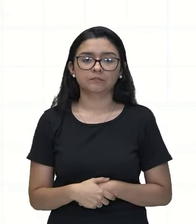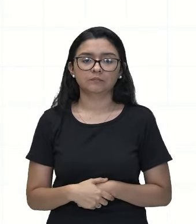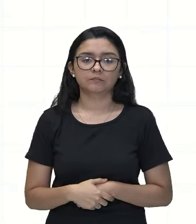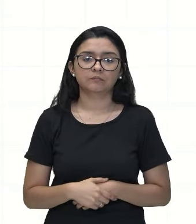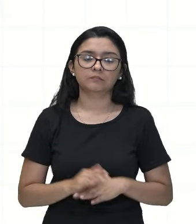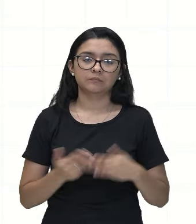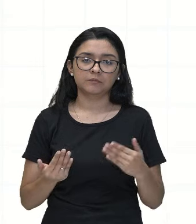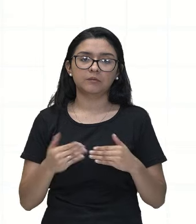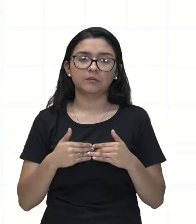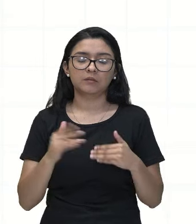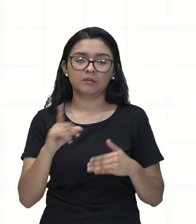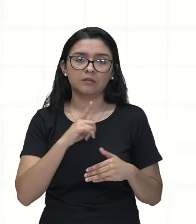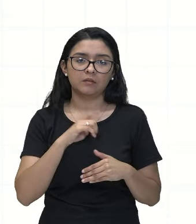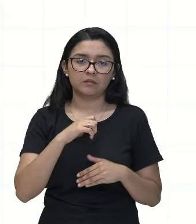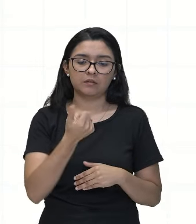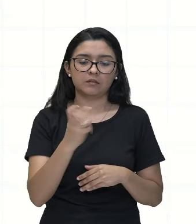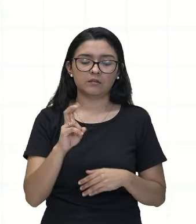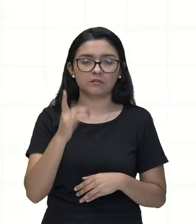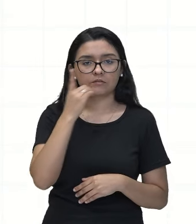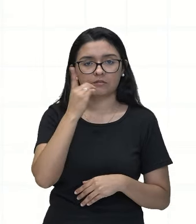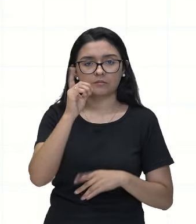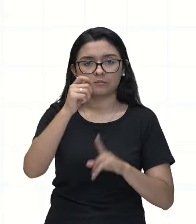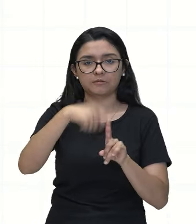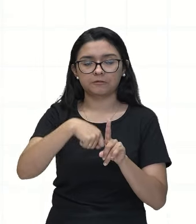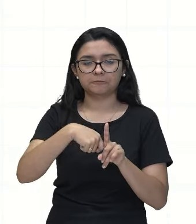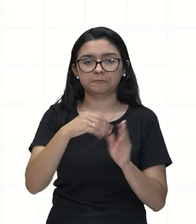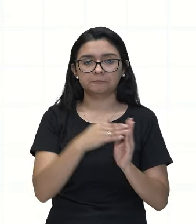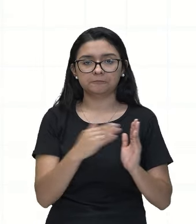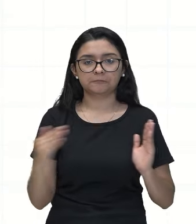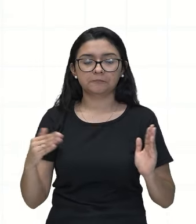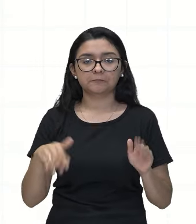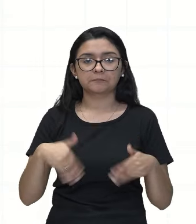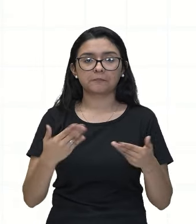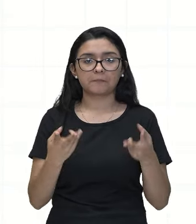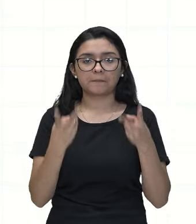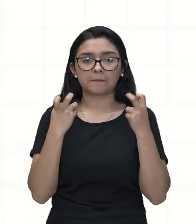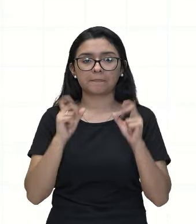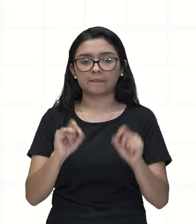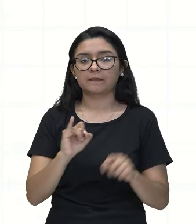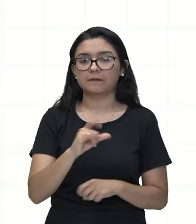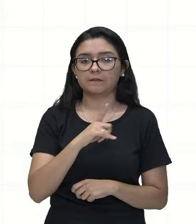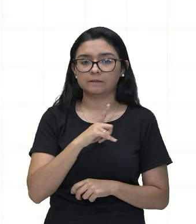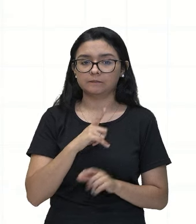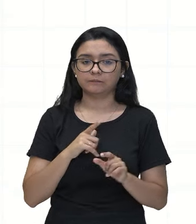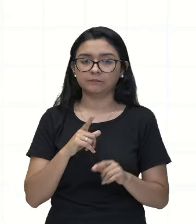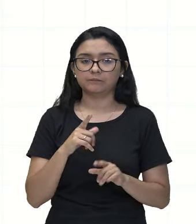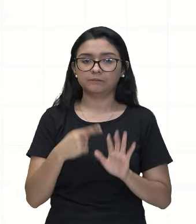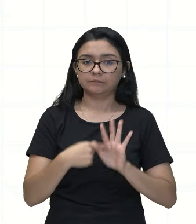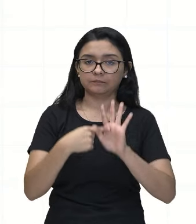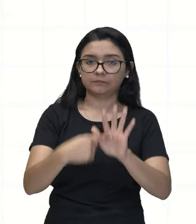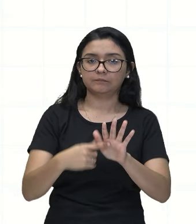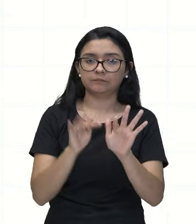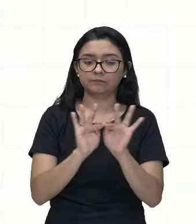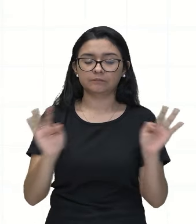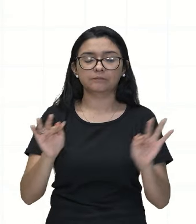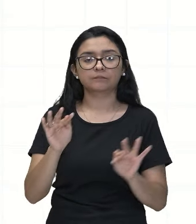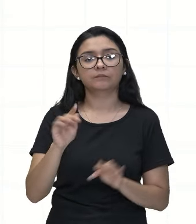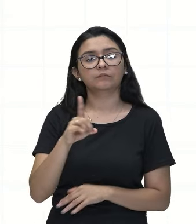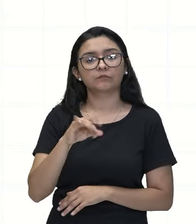tenha mais de um dia aí do mês certo então observem bem quando aparecer a palavra dia